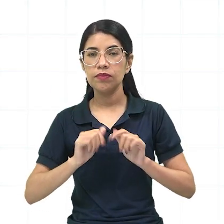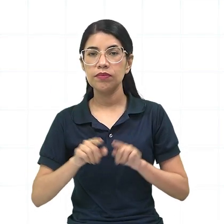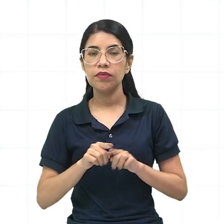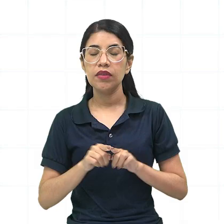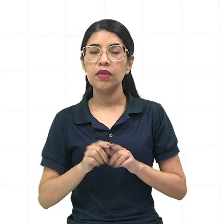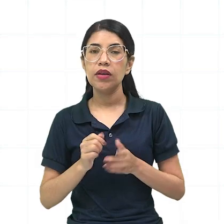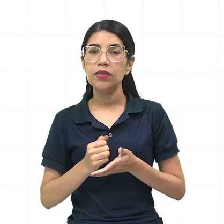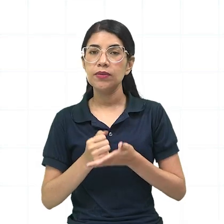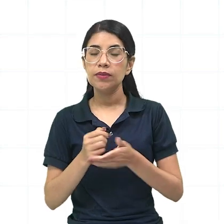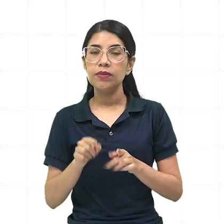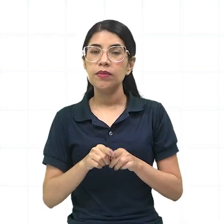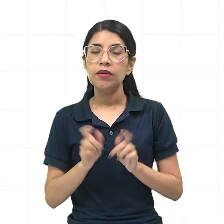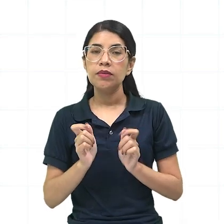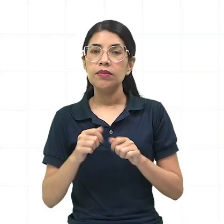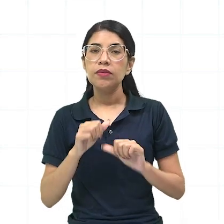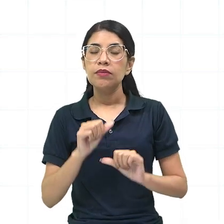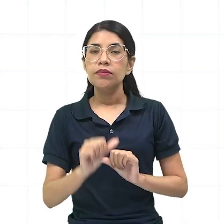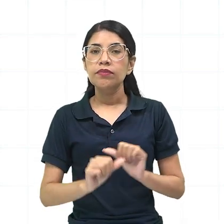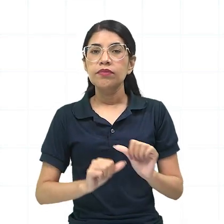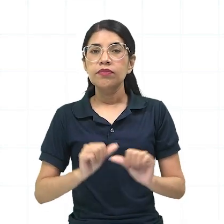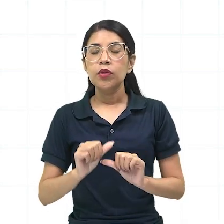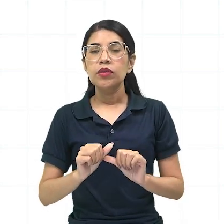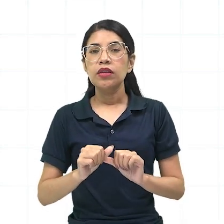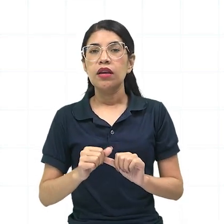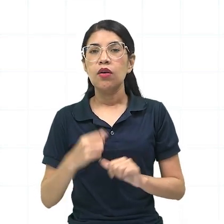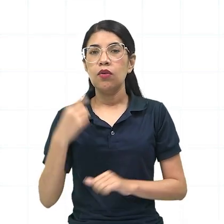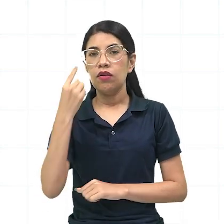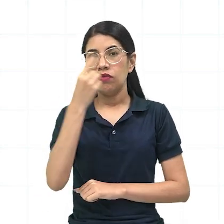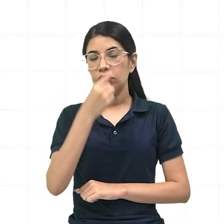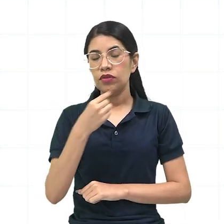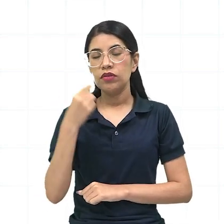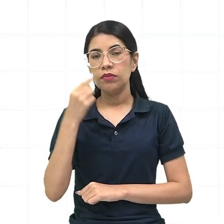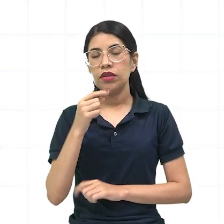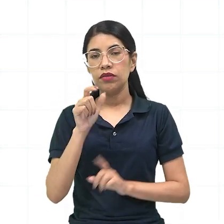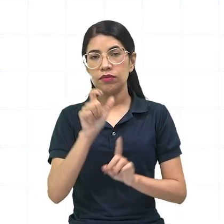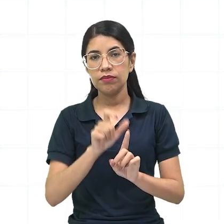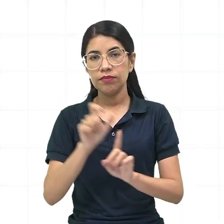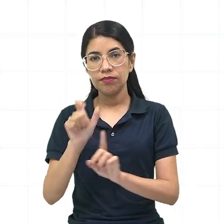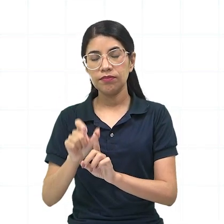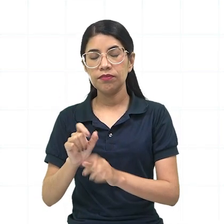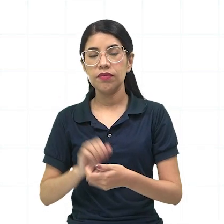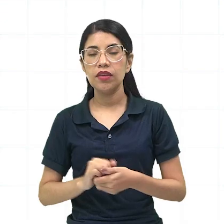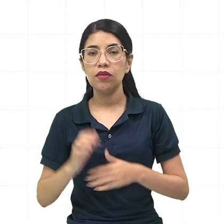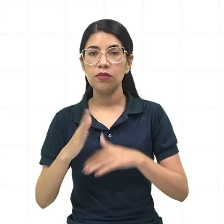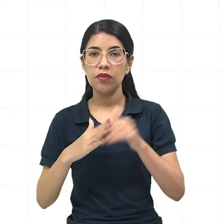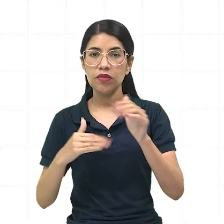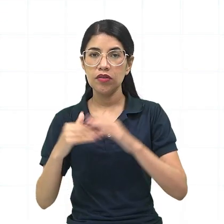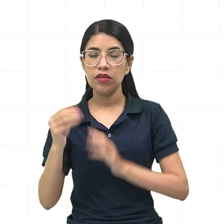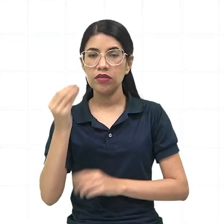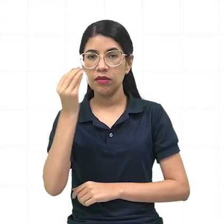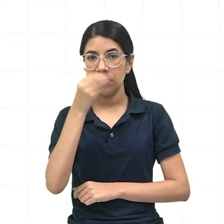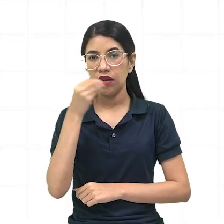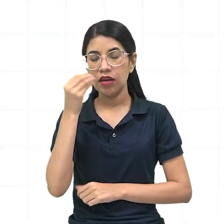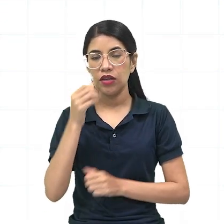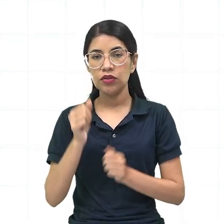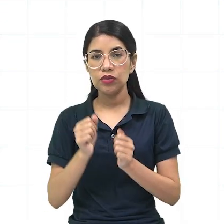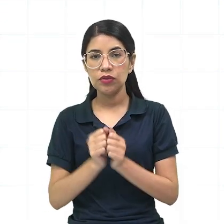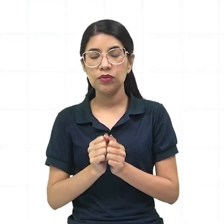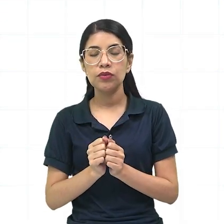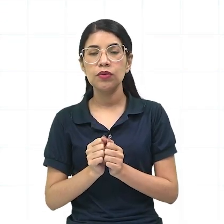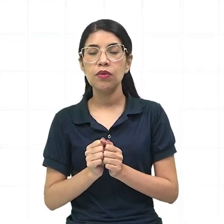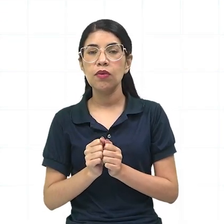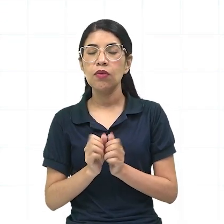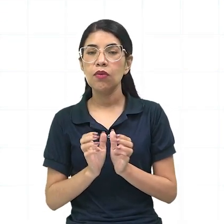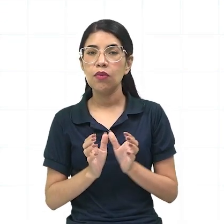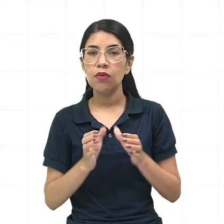ajudar nesse processo de transformação estética. O maquiador atua junto com